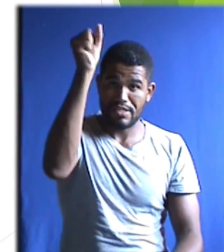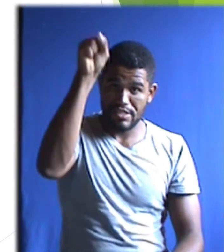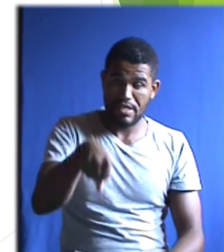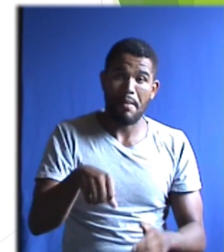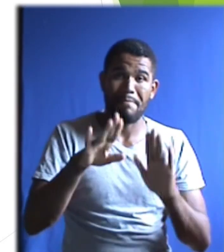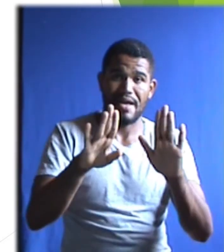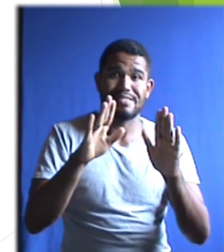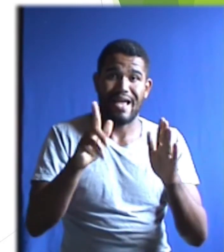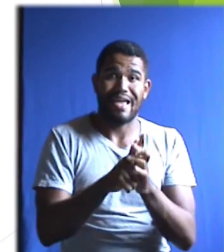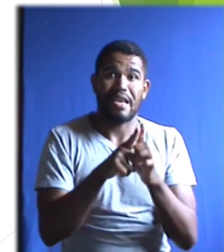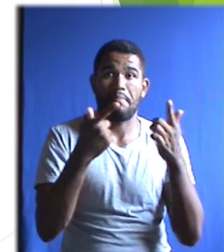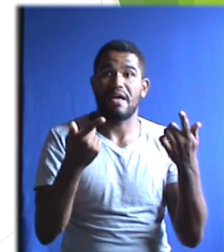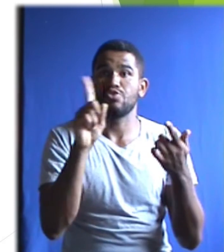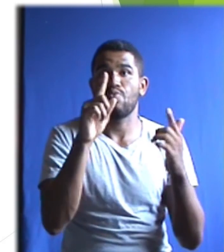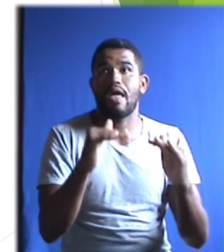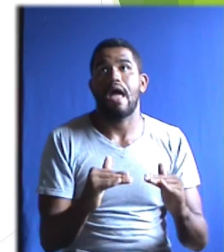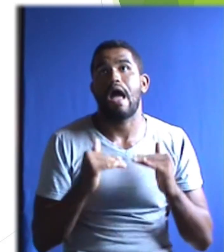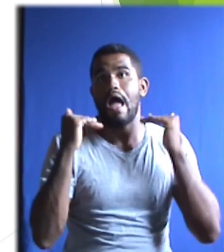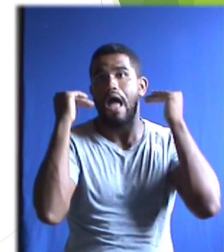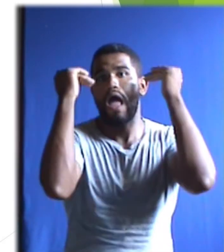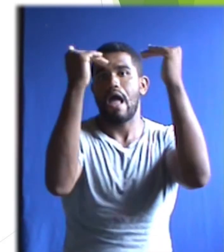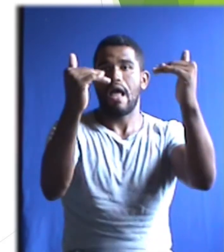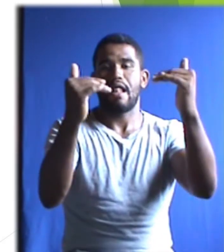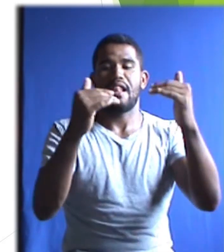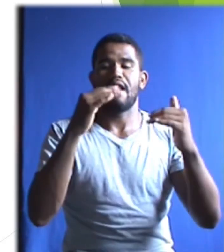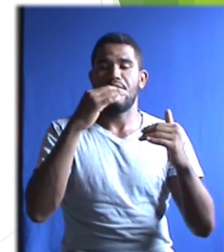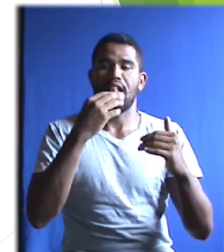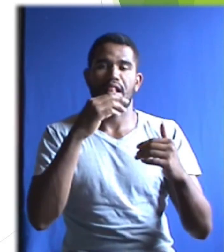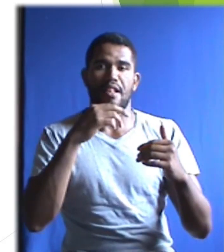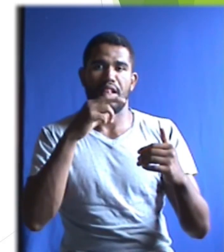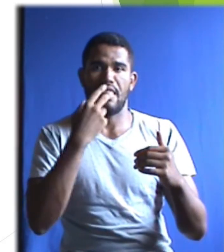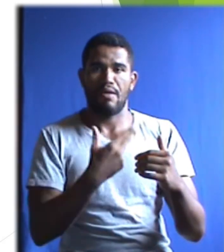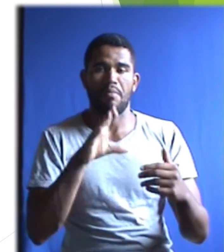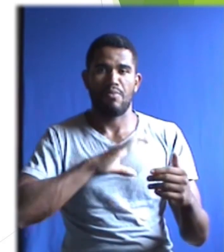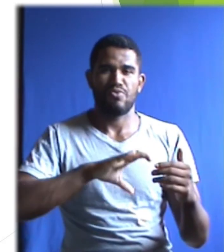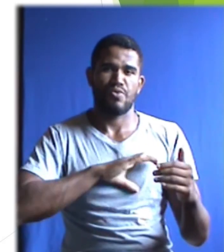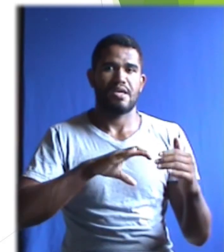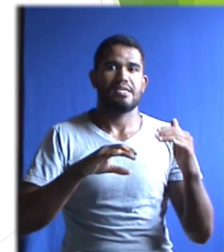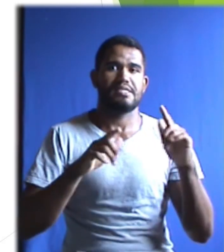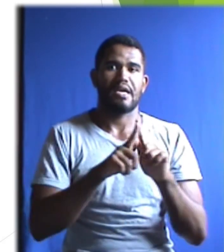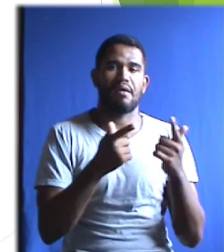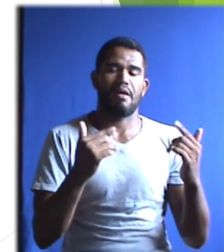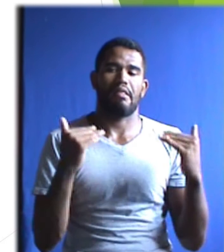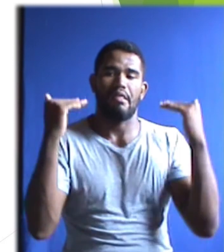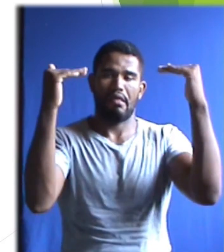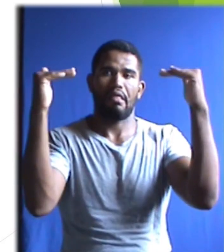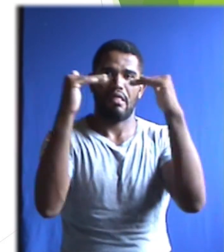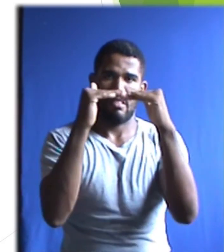é indispensável, mas que ela não é a língua portuguesa em si.